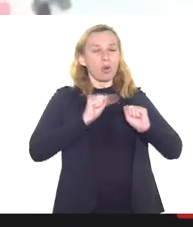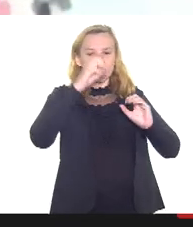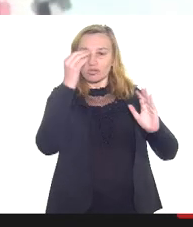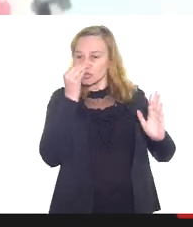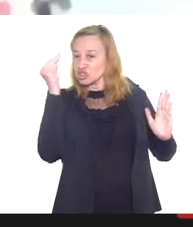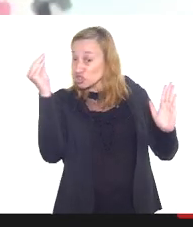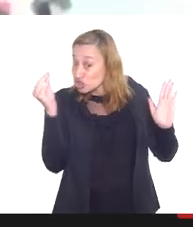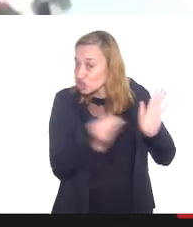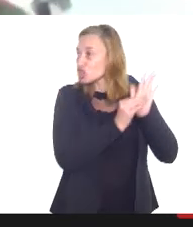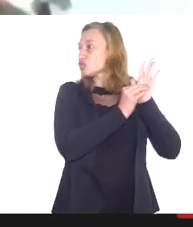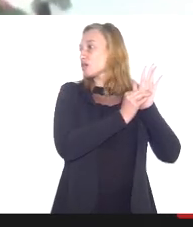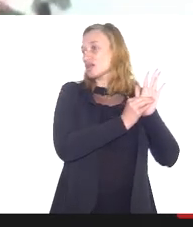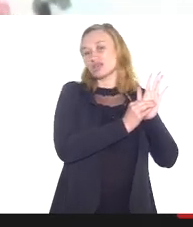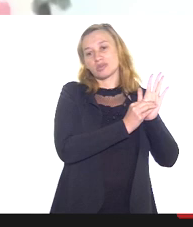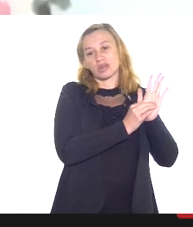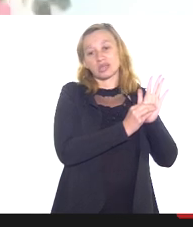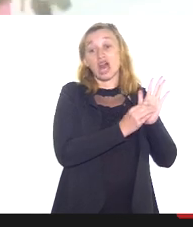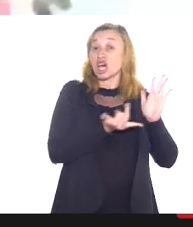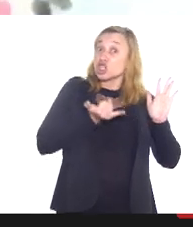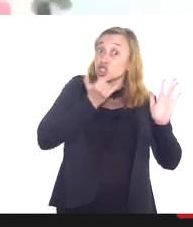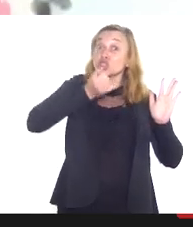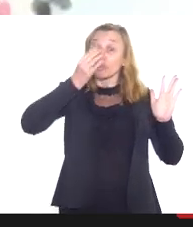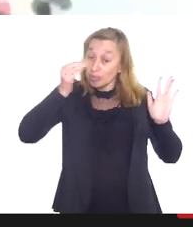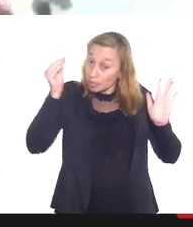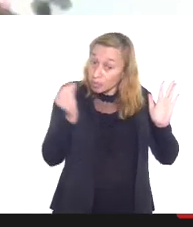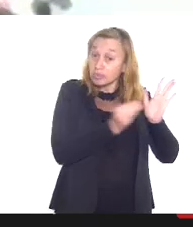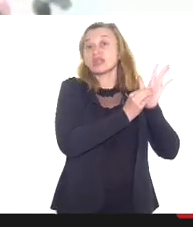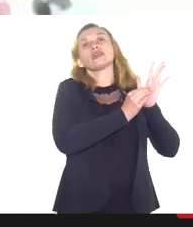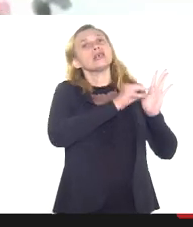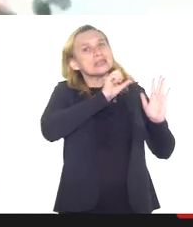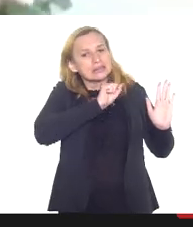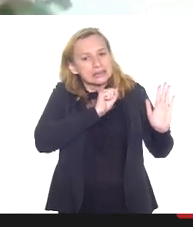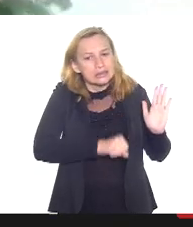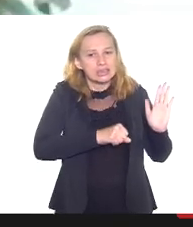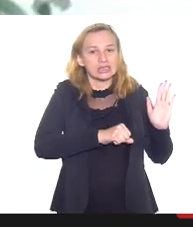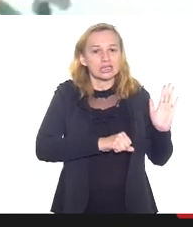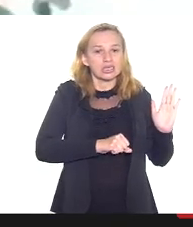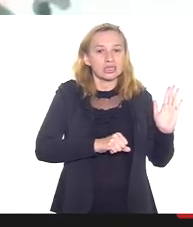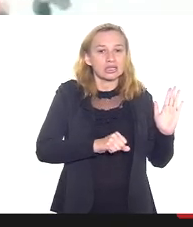desobedientes, desculpe a palavra desobedientes, mas podemos ser desobedientes